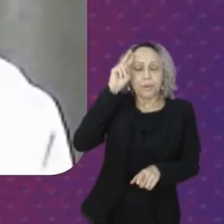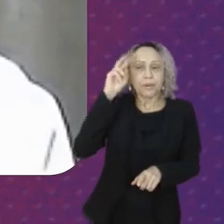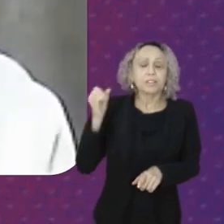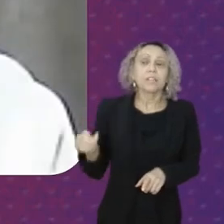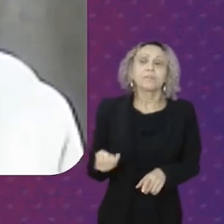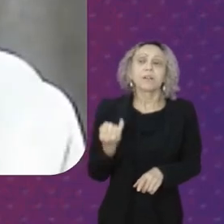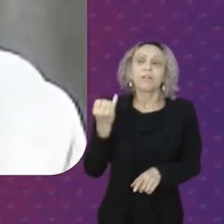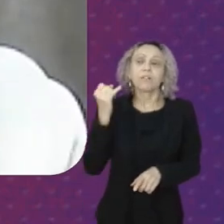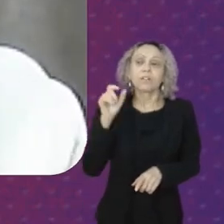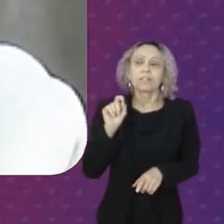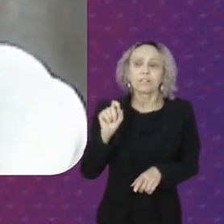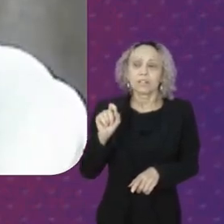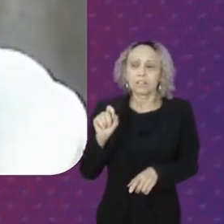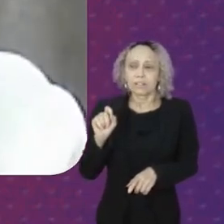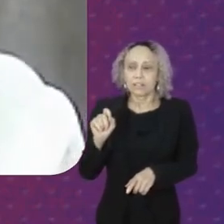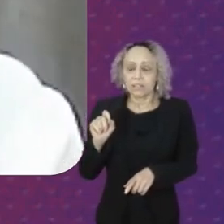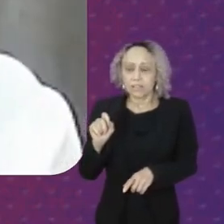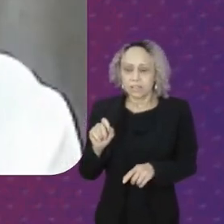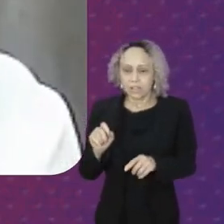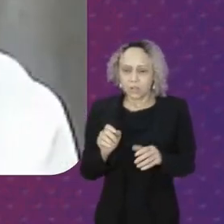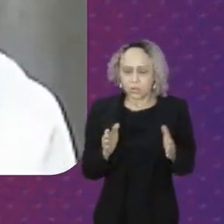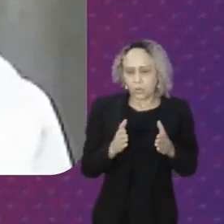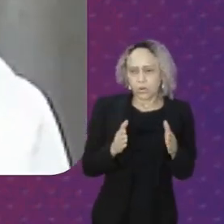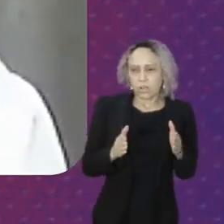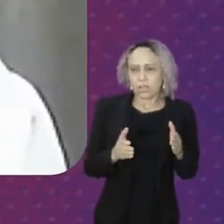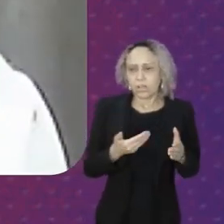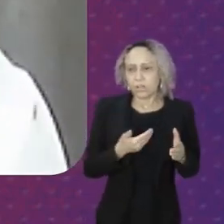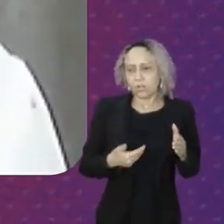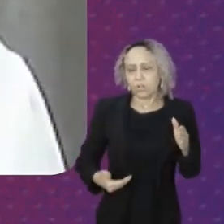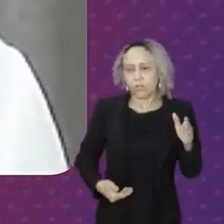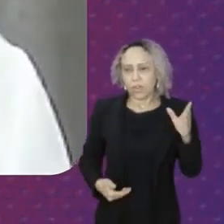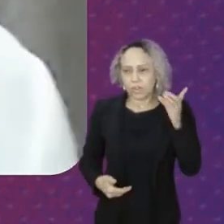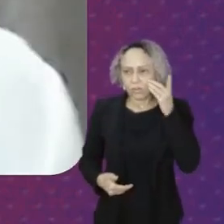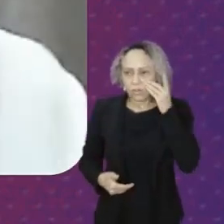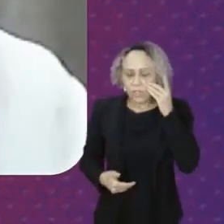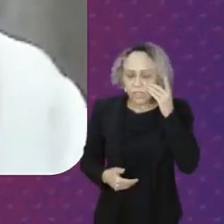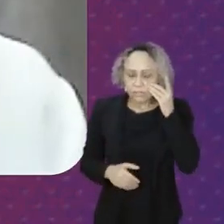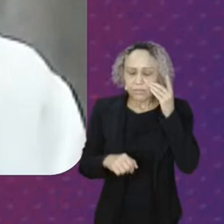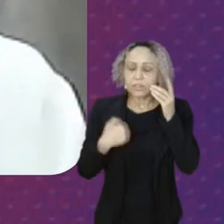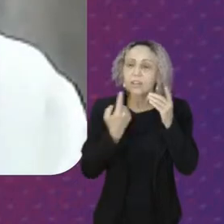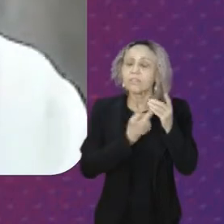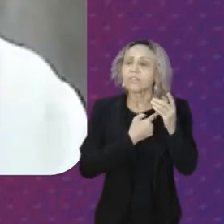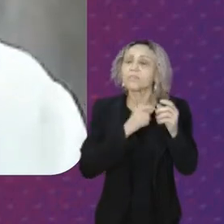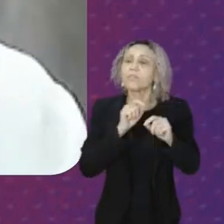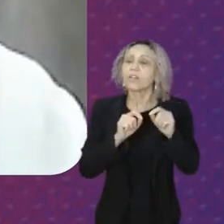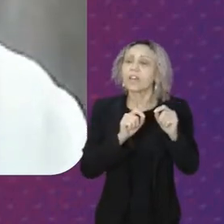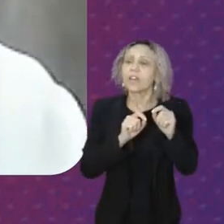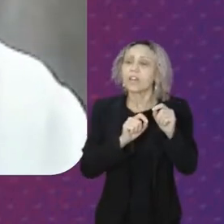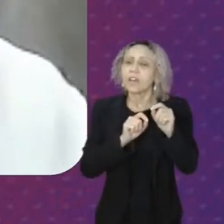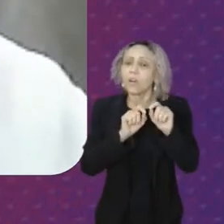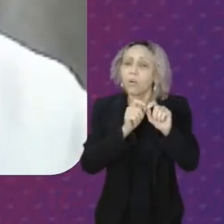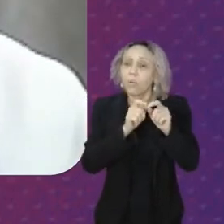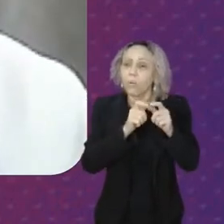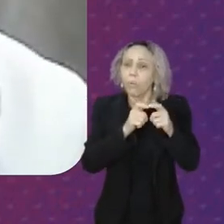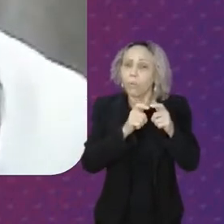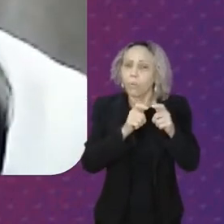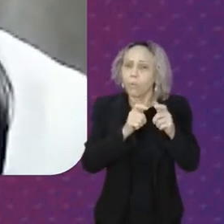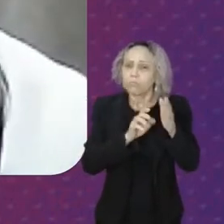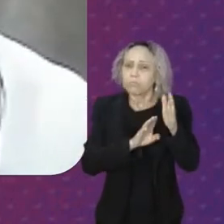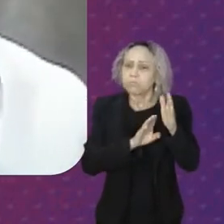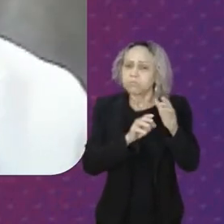que, durante o governo Dilma, que a gente via numa crescente de ampliação do número de